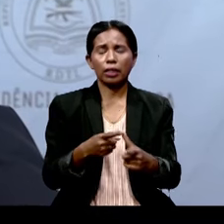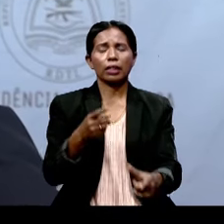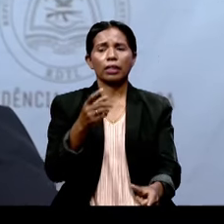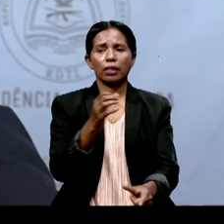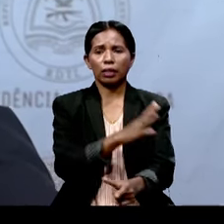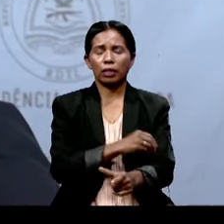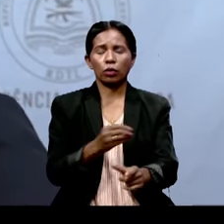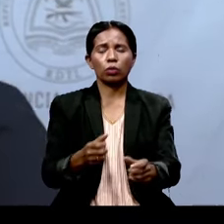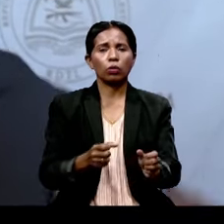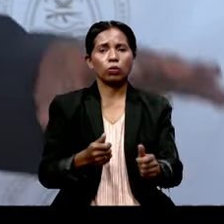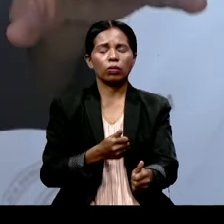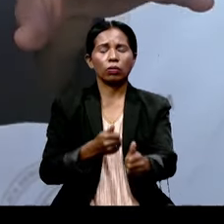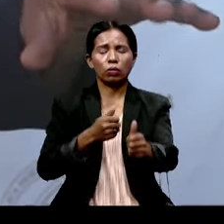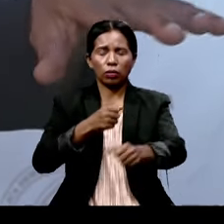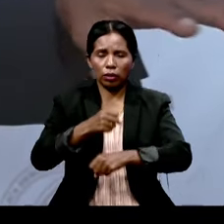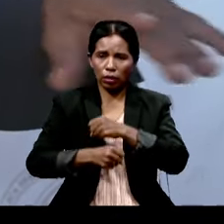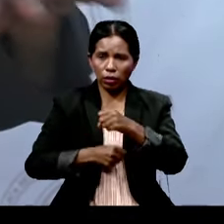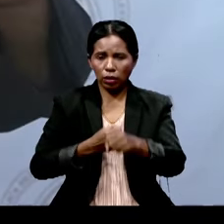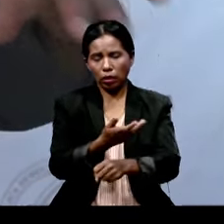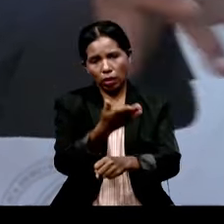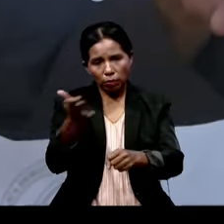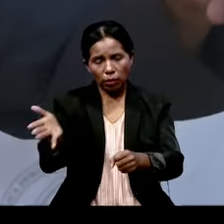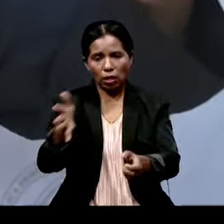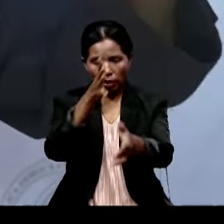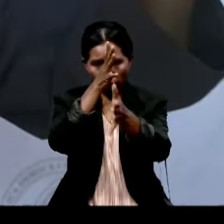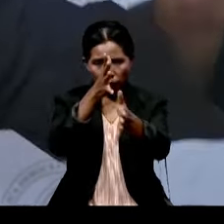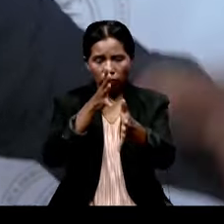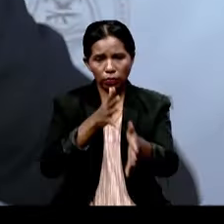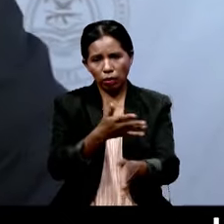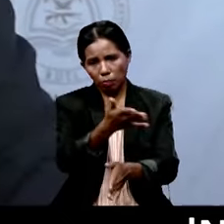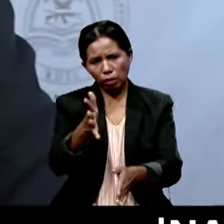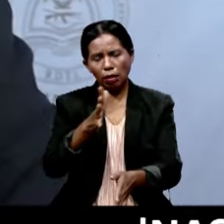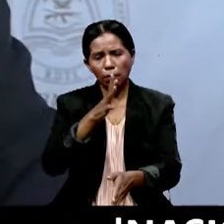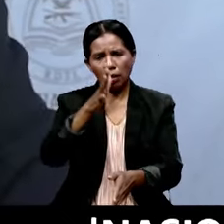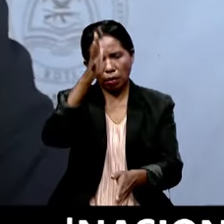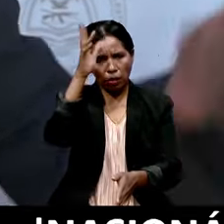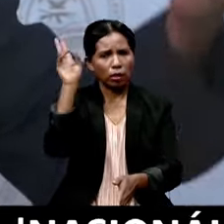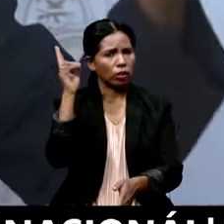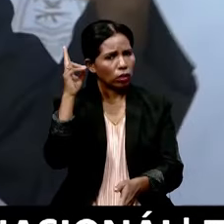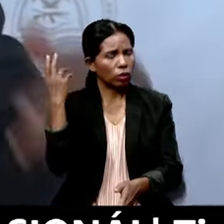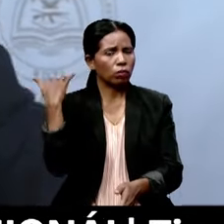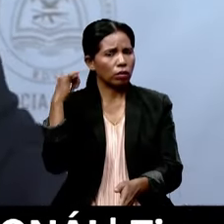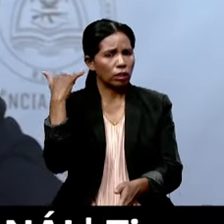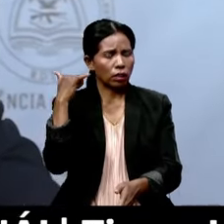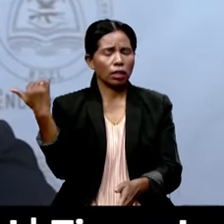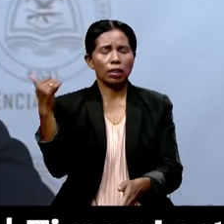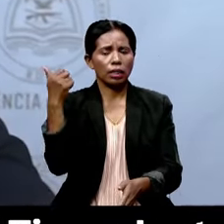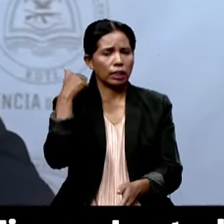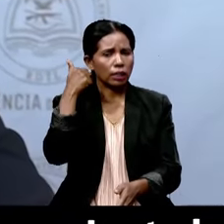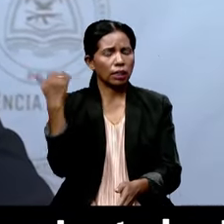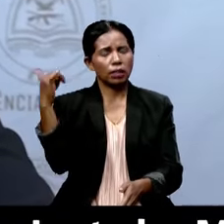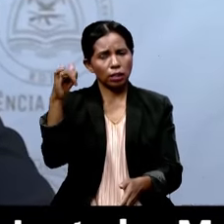cartuir sacrifício e minha avó, Sira e menina, amantio, Sira familiar, Sira Nebe, mate a fundo, né?